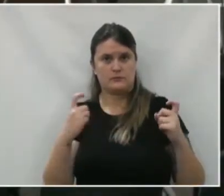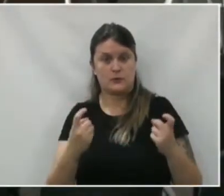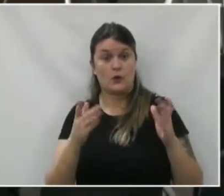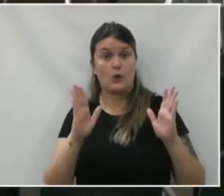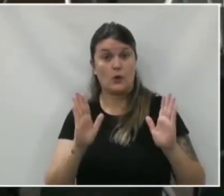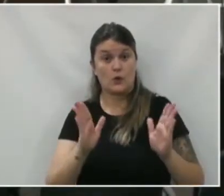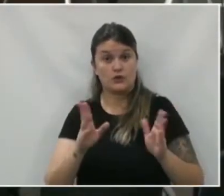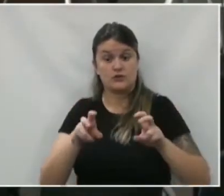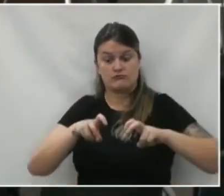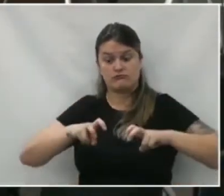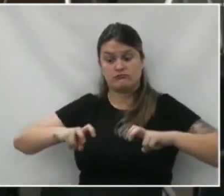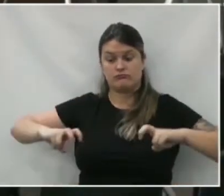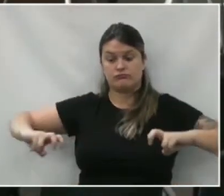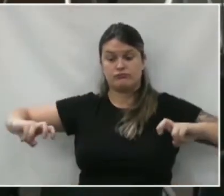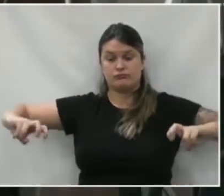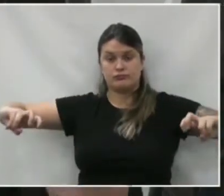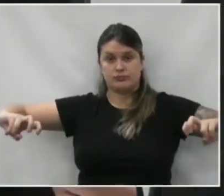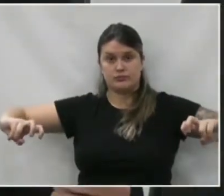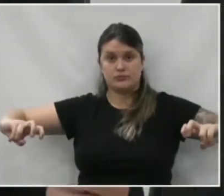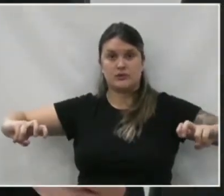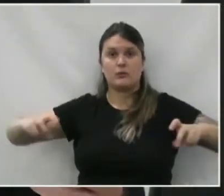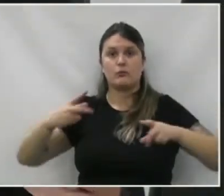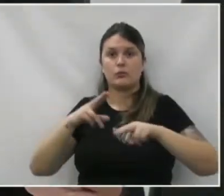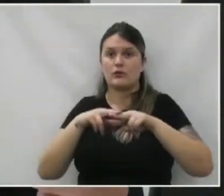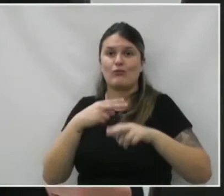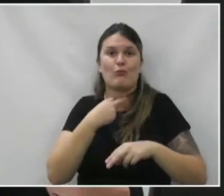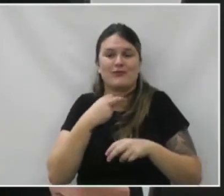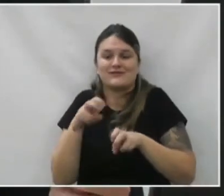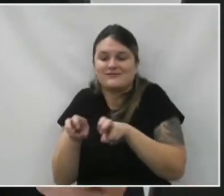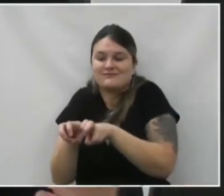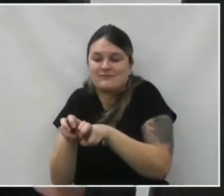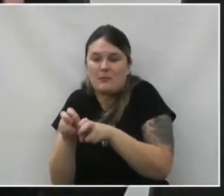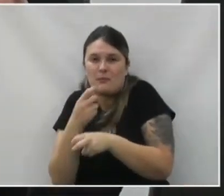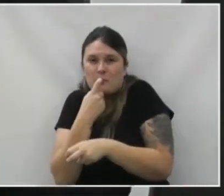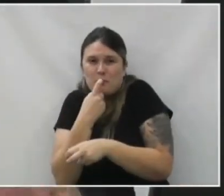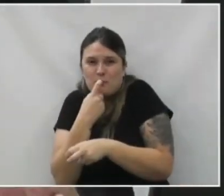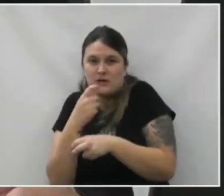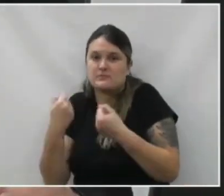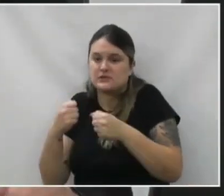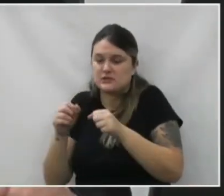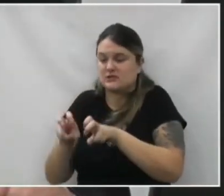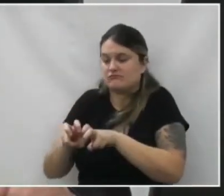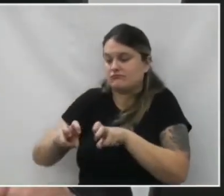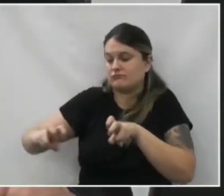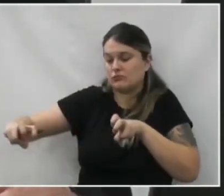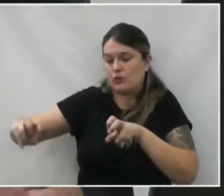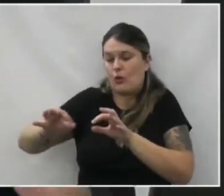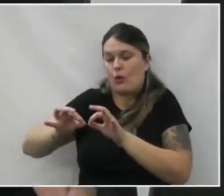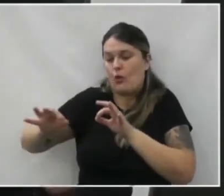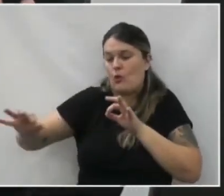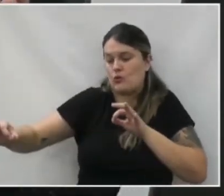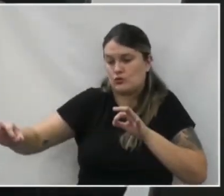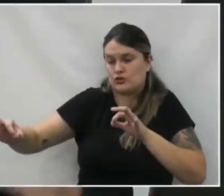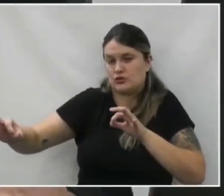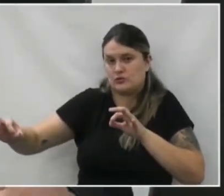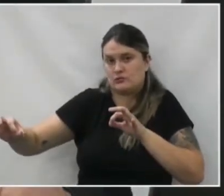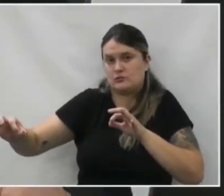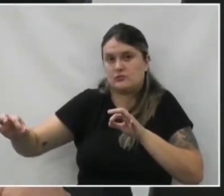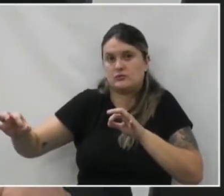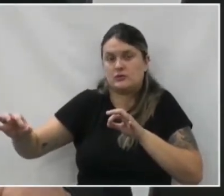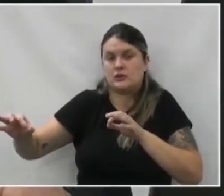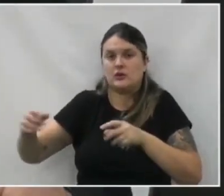OMS, Organização Mundial de Saúde, considerando a declaração da Organização Mundial de Saúde em